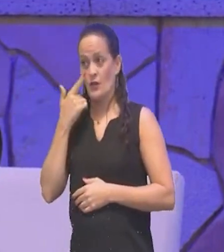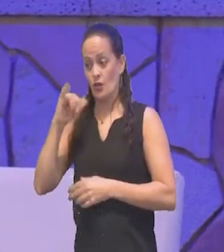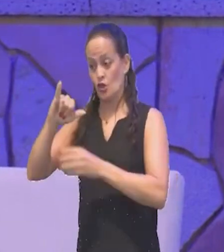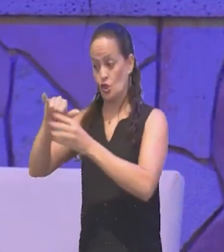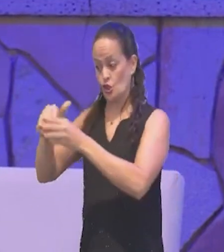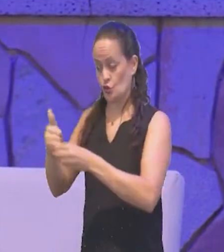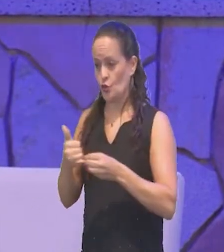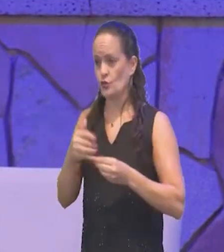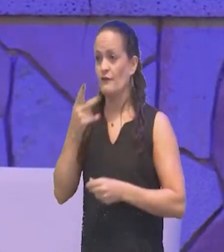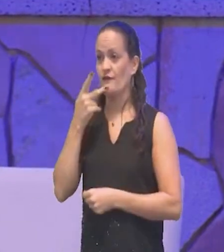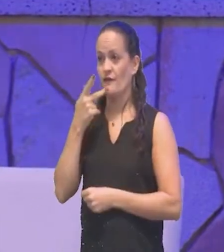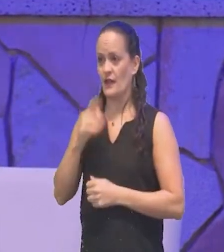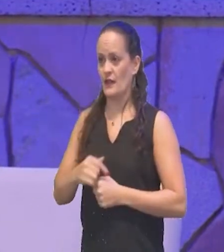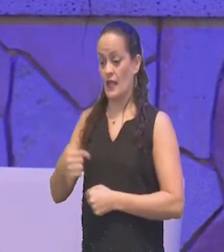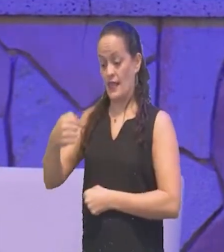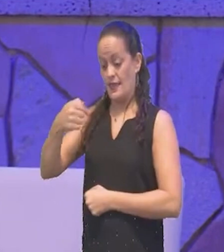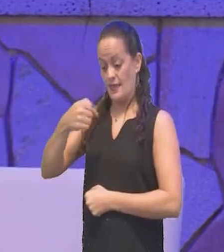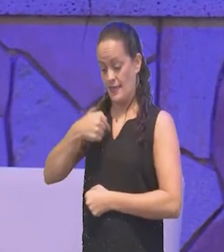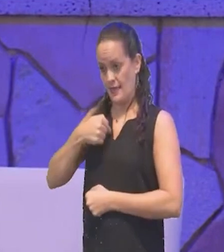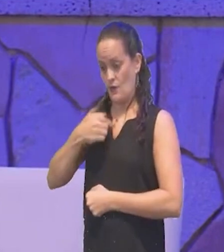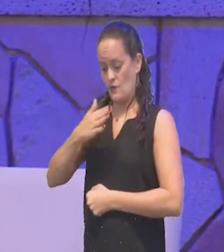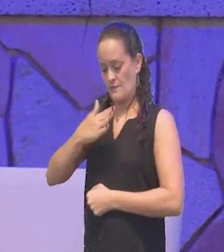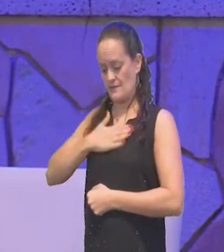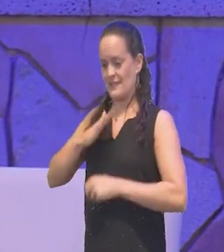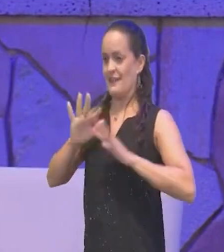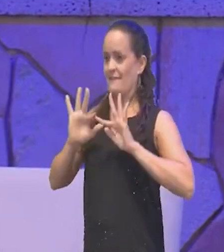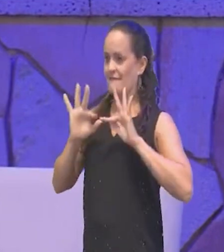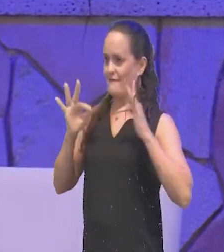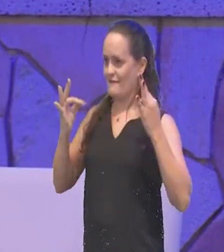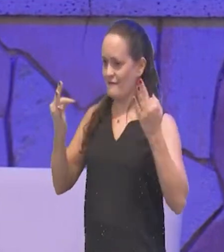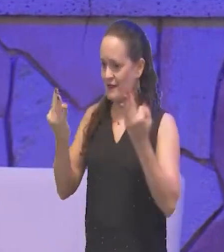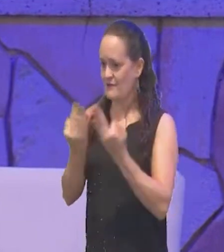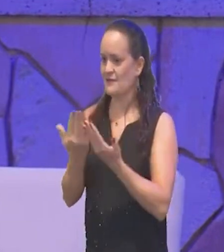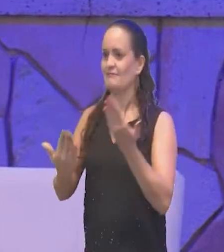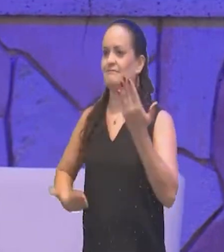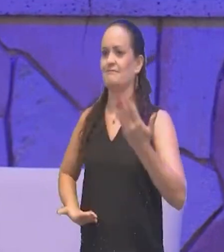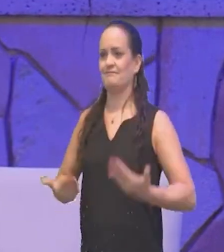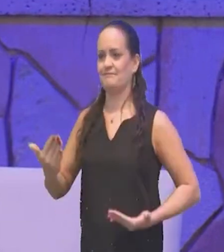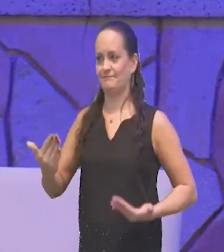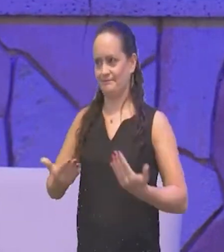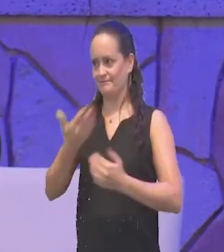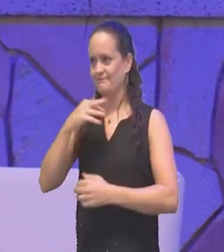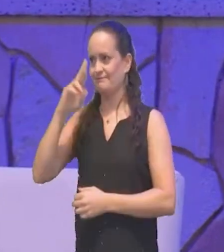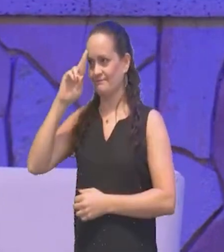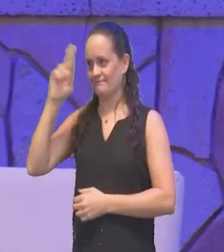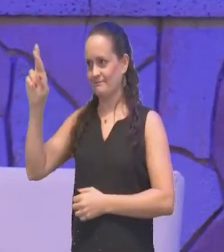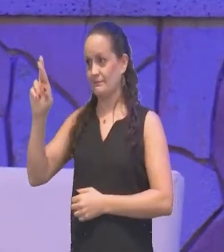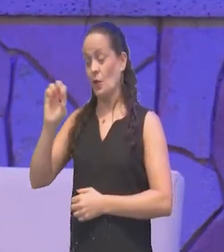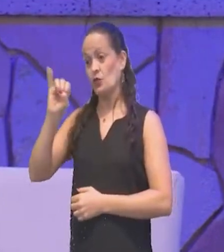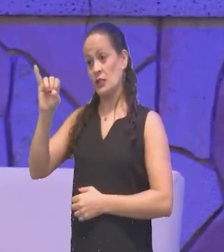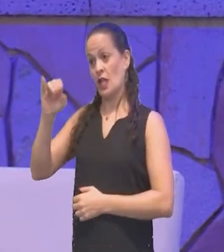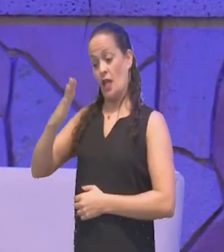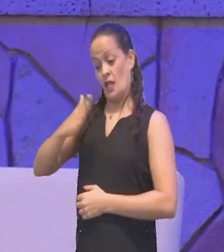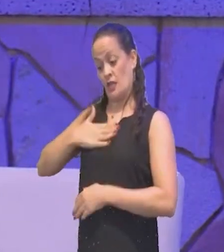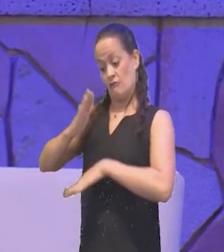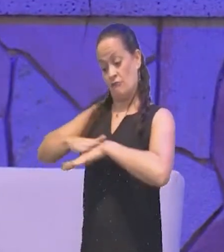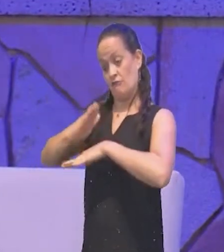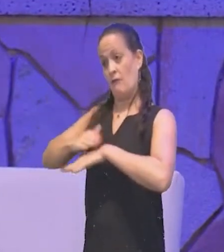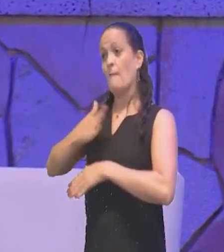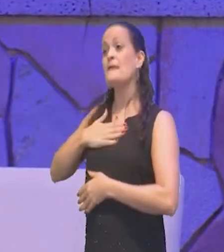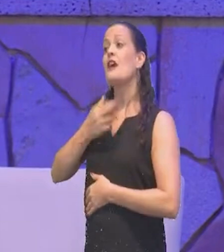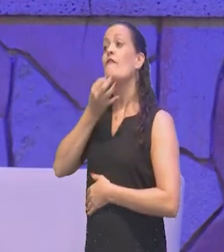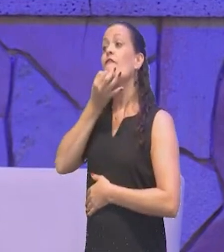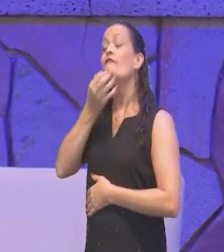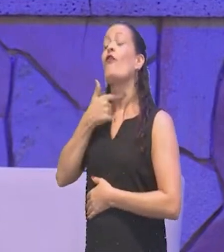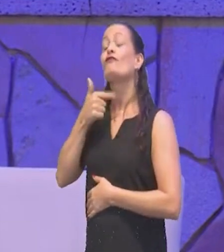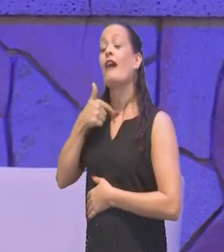disse assim: porém eu e a minha casa serviremos ao Senhor. Então, se depender de mim, se depender